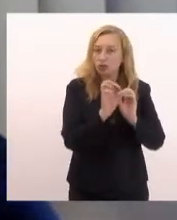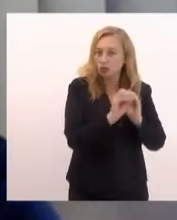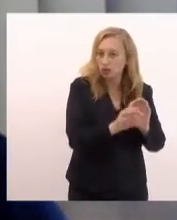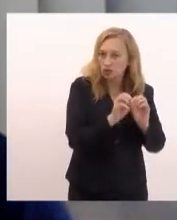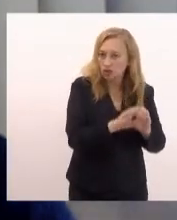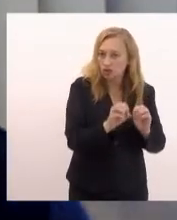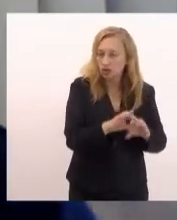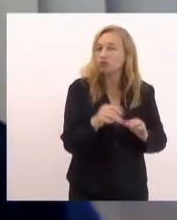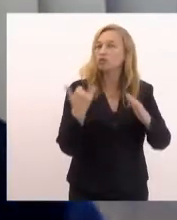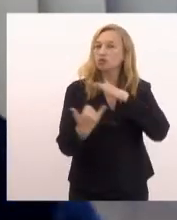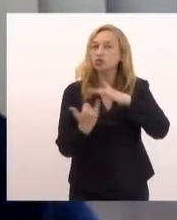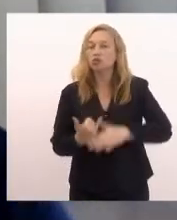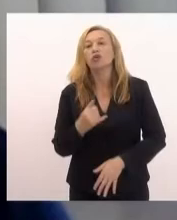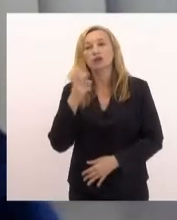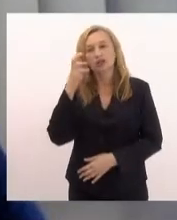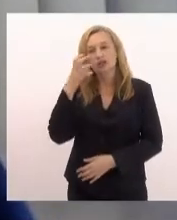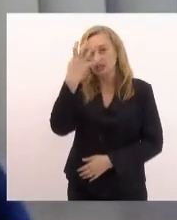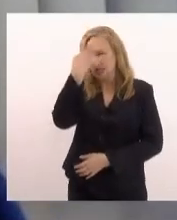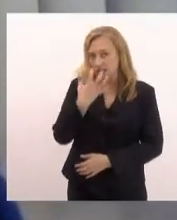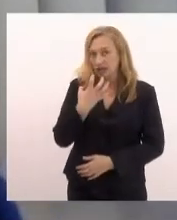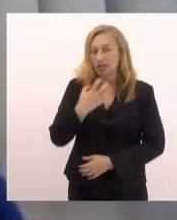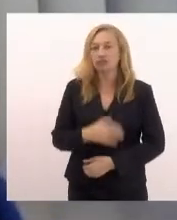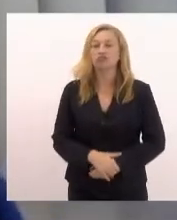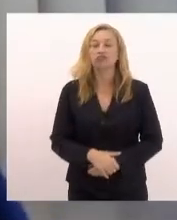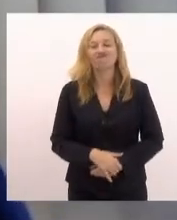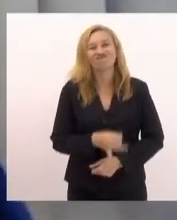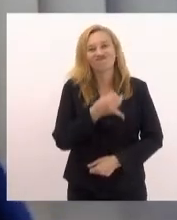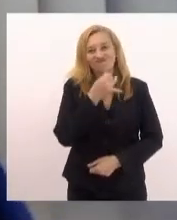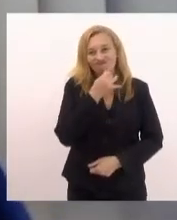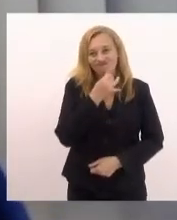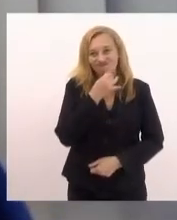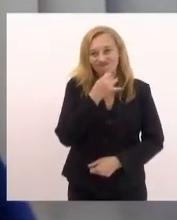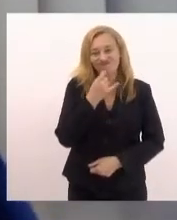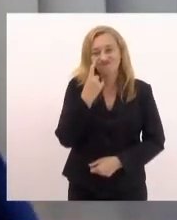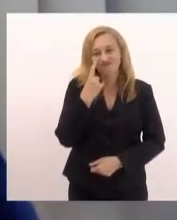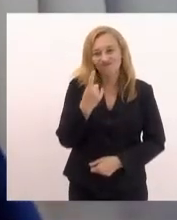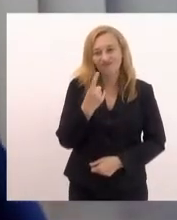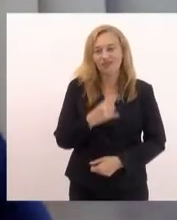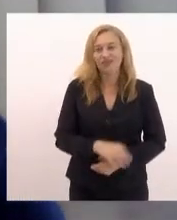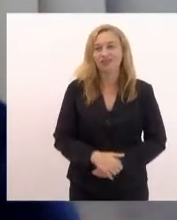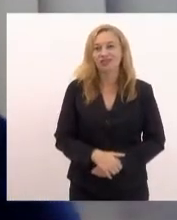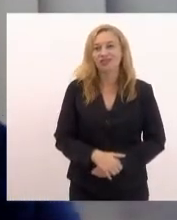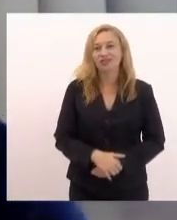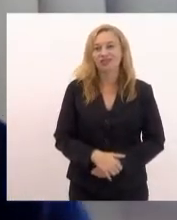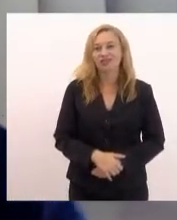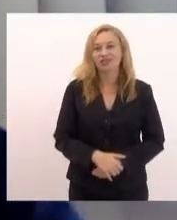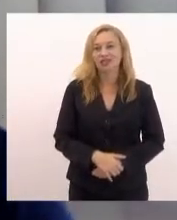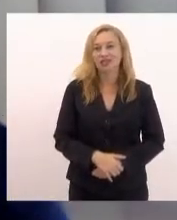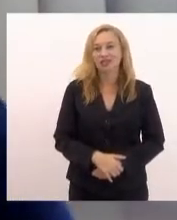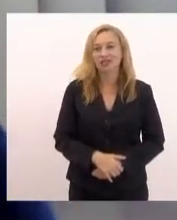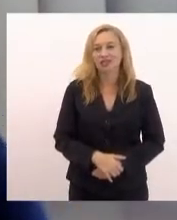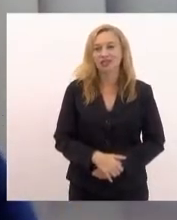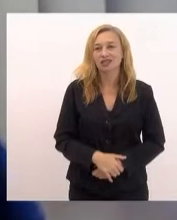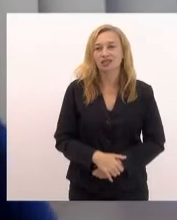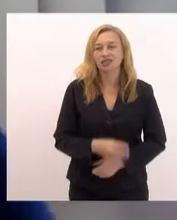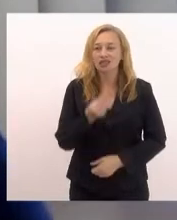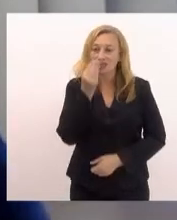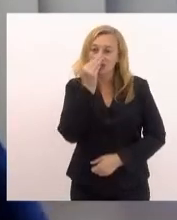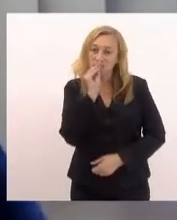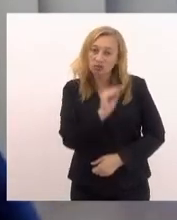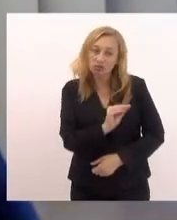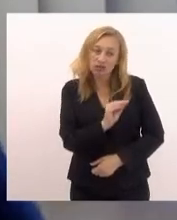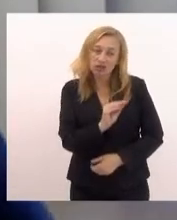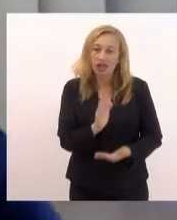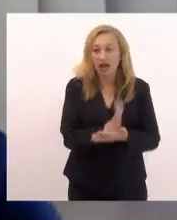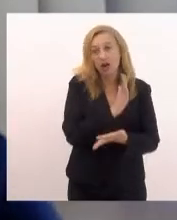Então, uma instituição séria que eu lamento que seja tratada de uma forma vulgar, né, na boca de